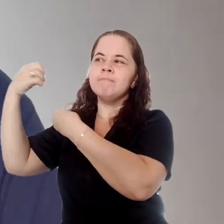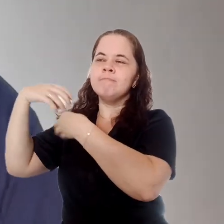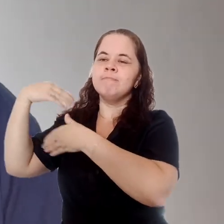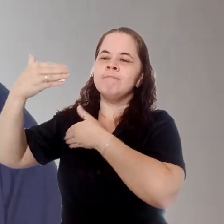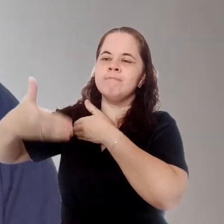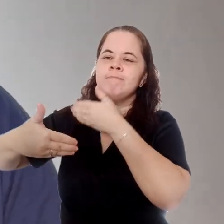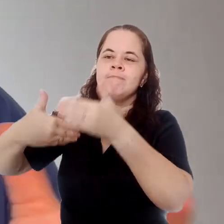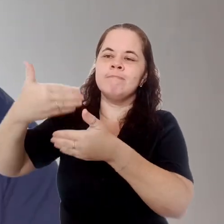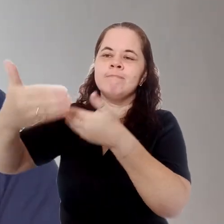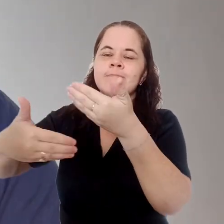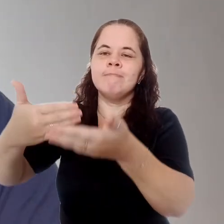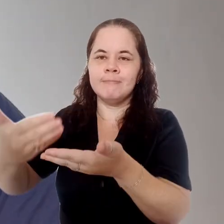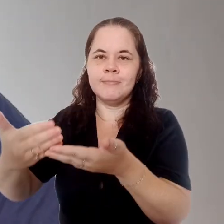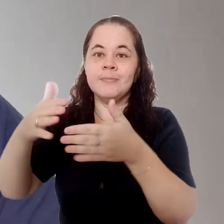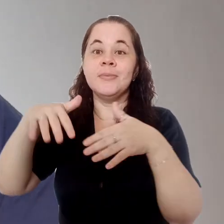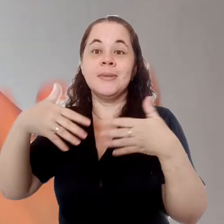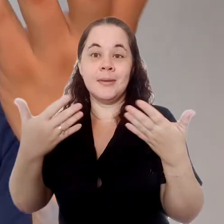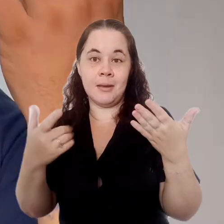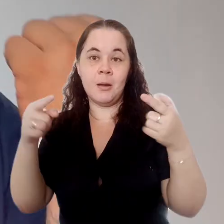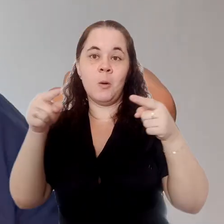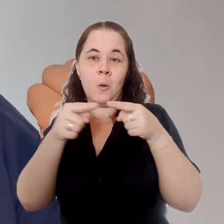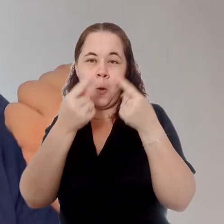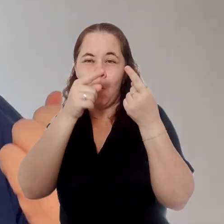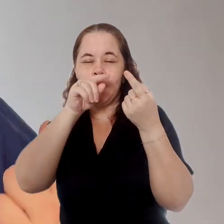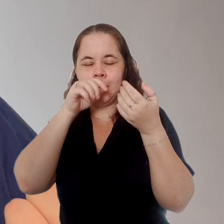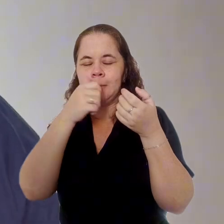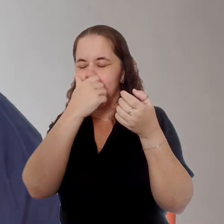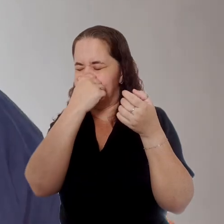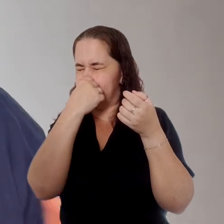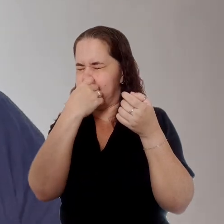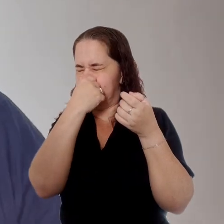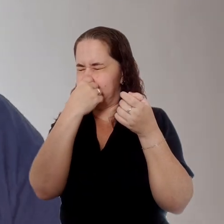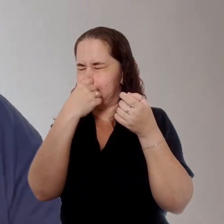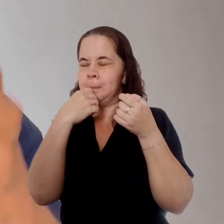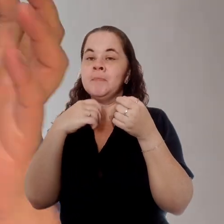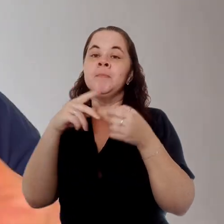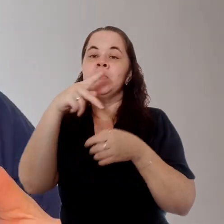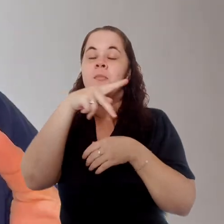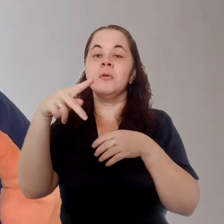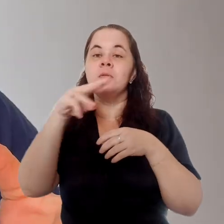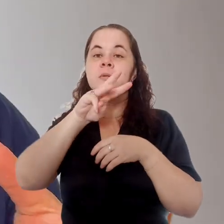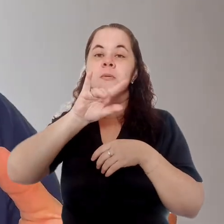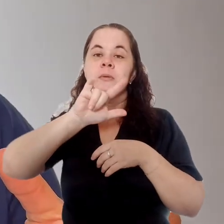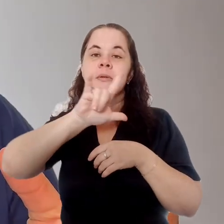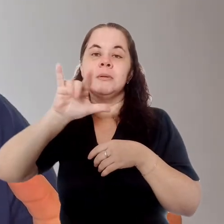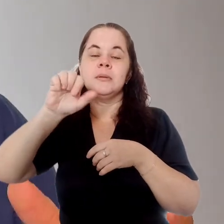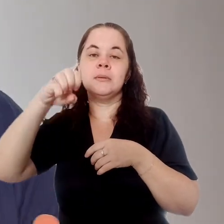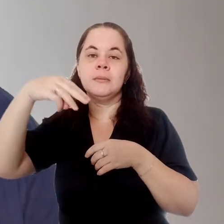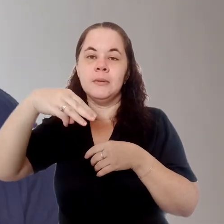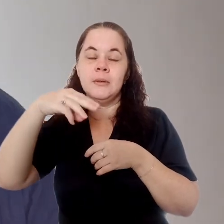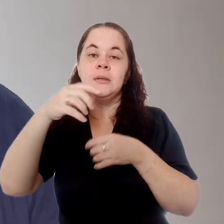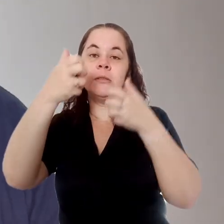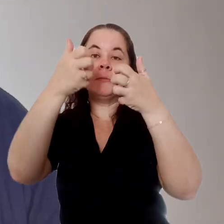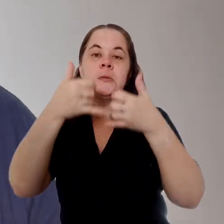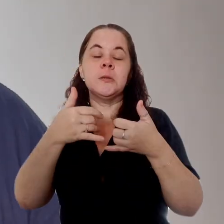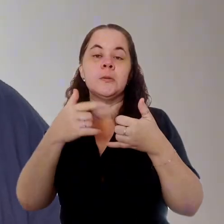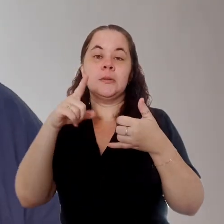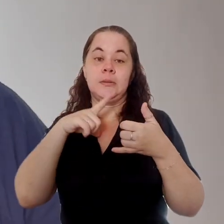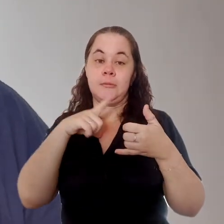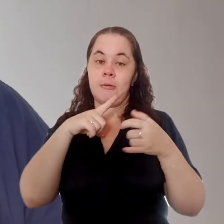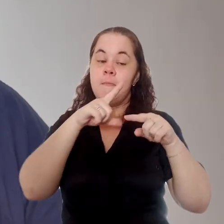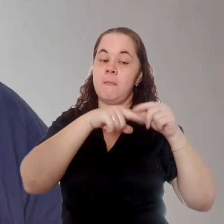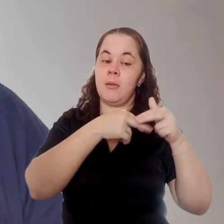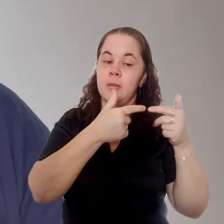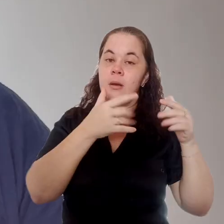E aí a gente tem essa percepção do que o professor William falou sobre o brinquedo tecnológico e a